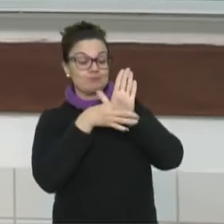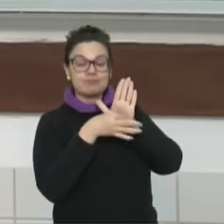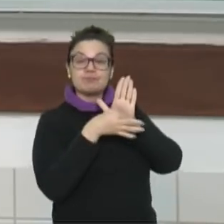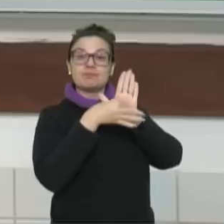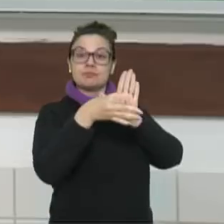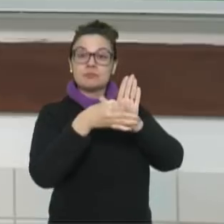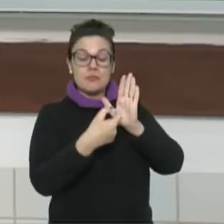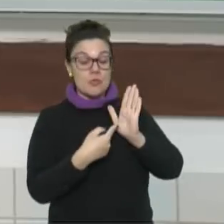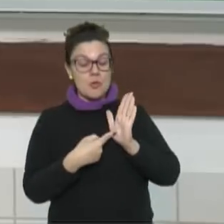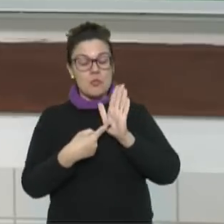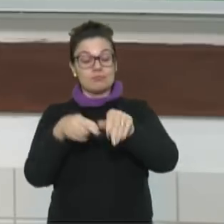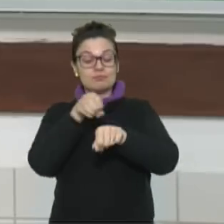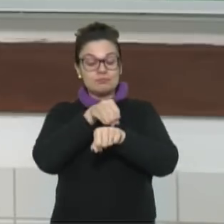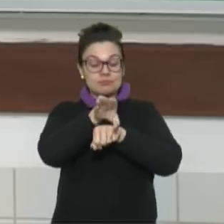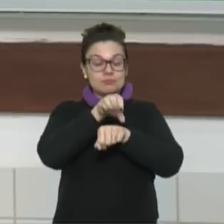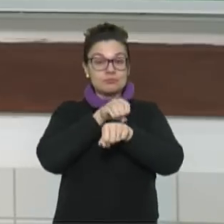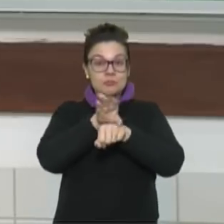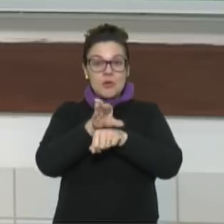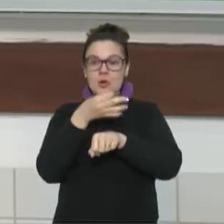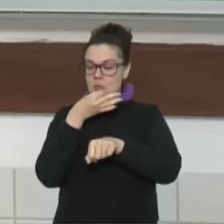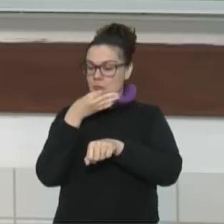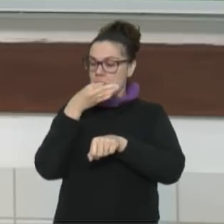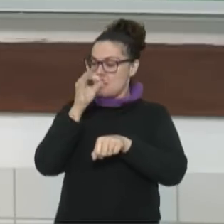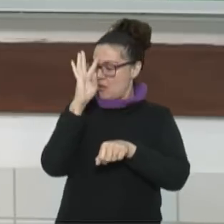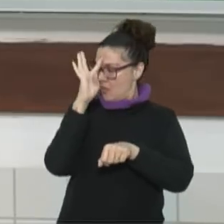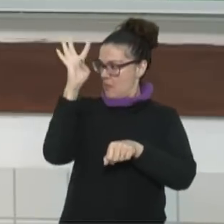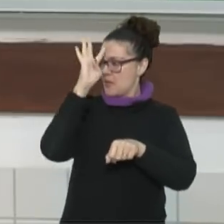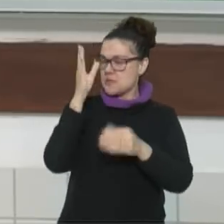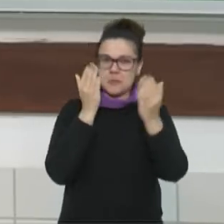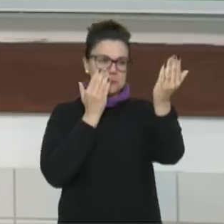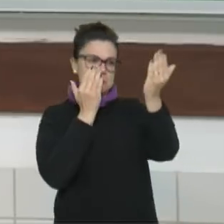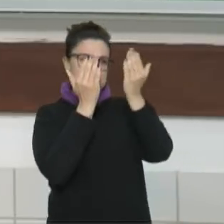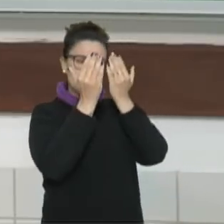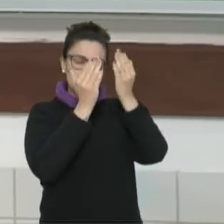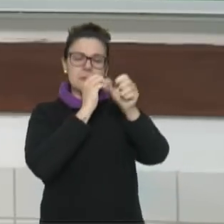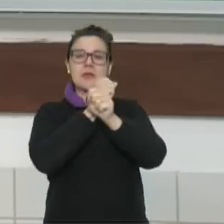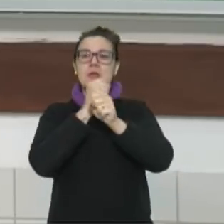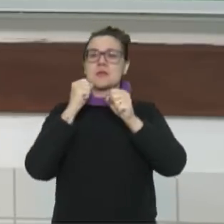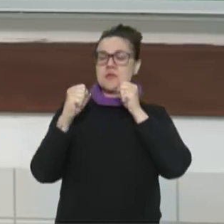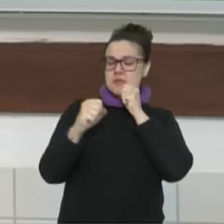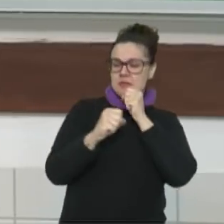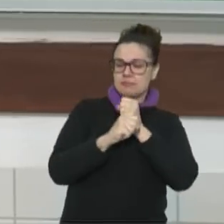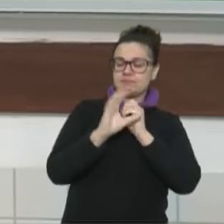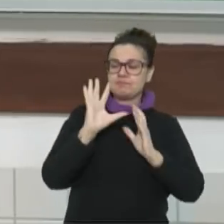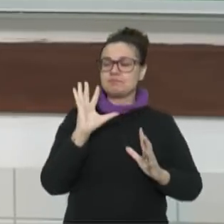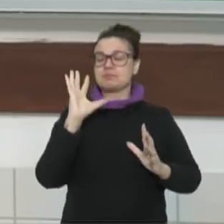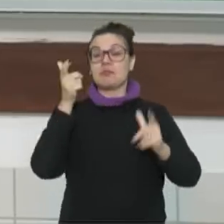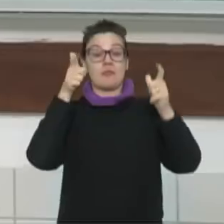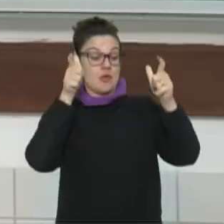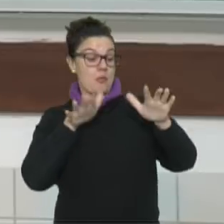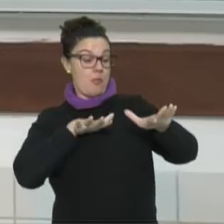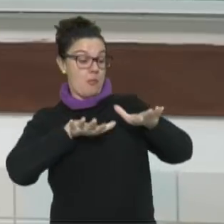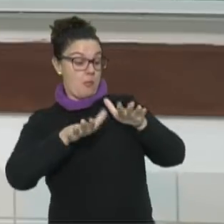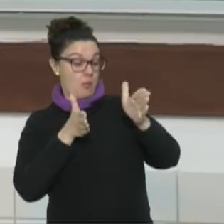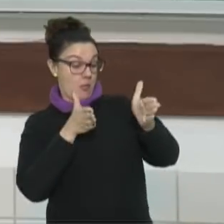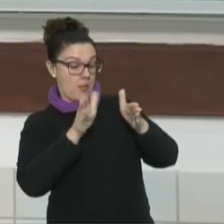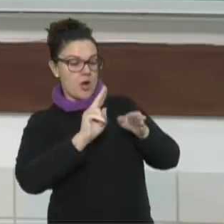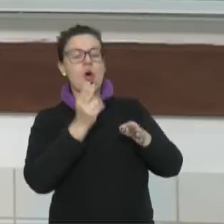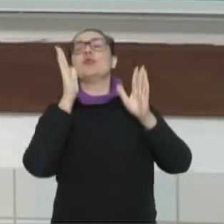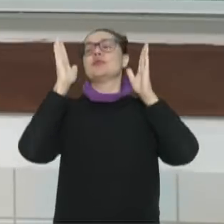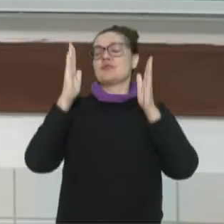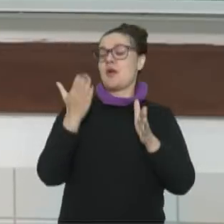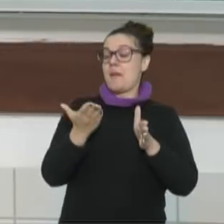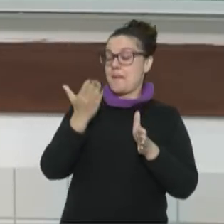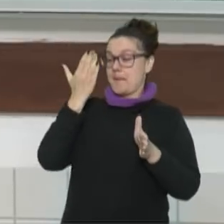criticar, trazer uma mensagem, um pensamento crítico, analítico, né, da situação que a gente está vivendo no momento ou que a gente já vivenciou,